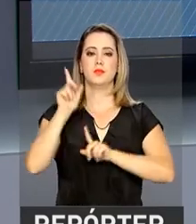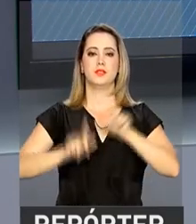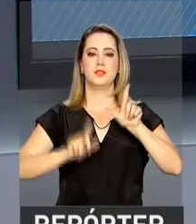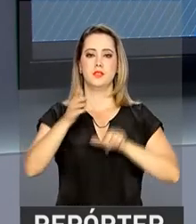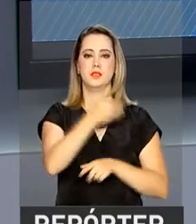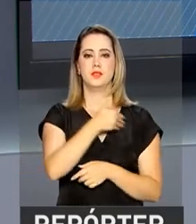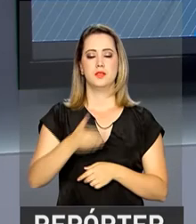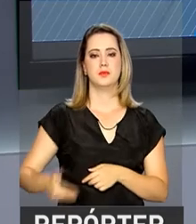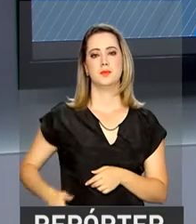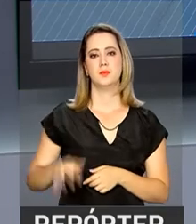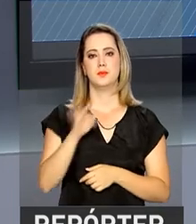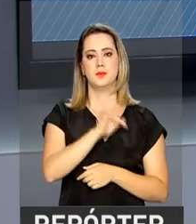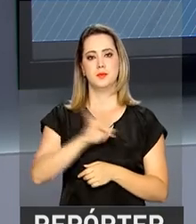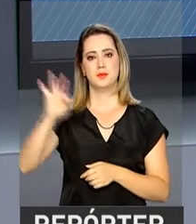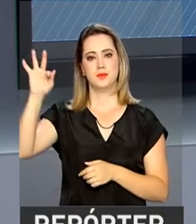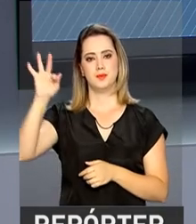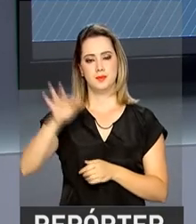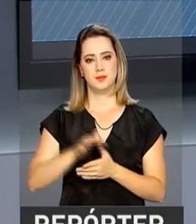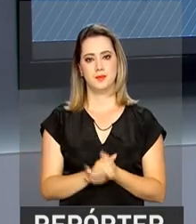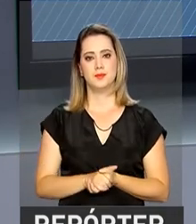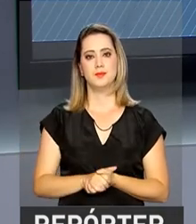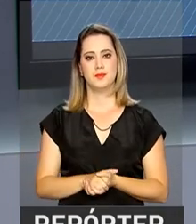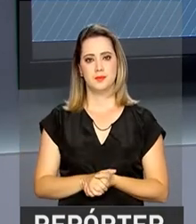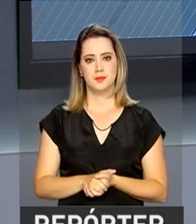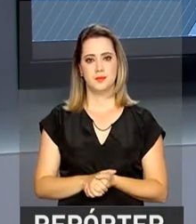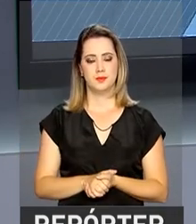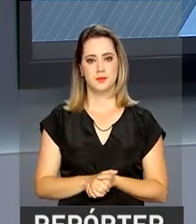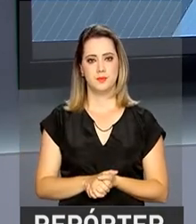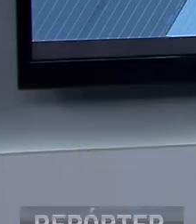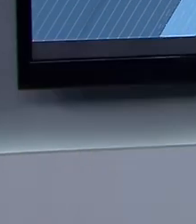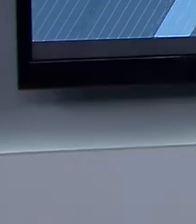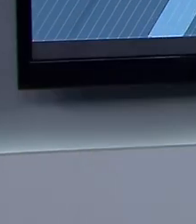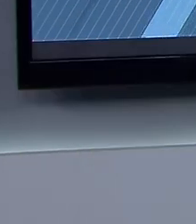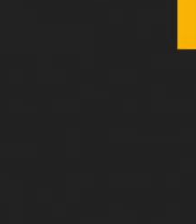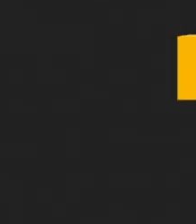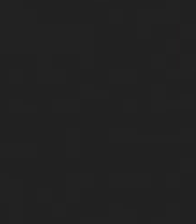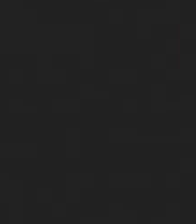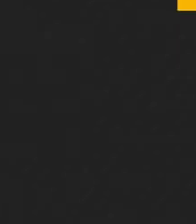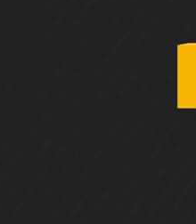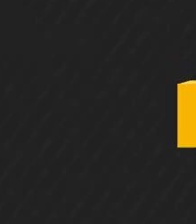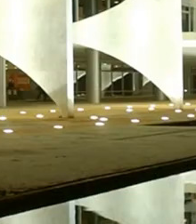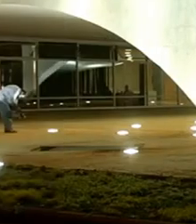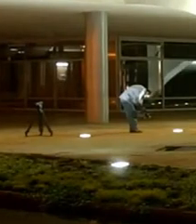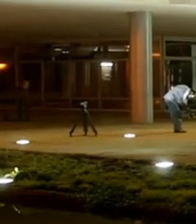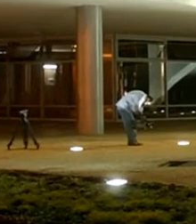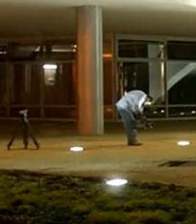continue com a gente aqui na NBR, a TV do Governo Federal. We'll be right back.